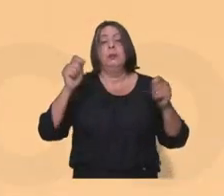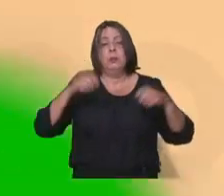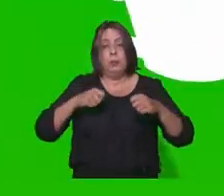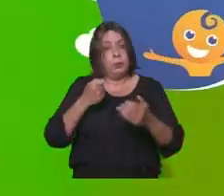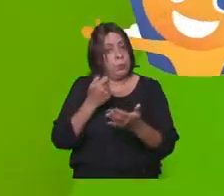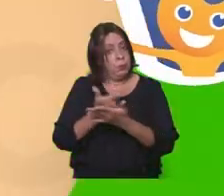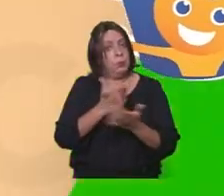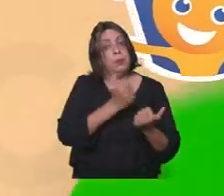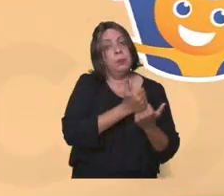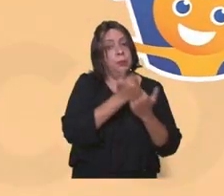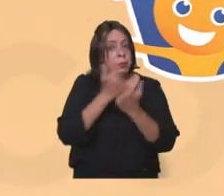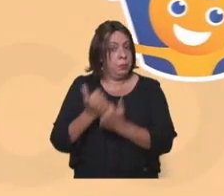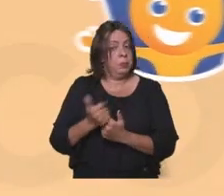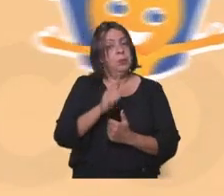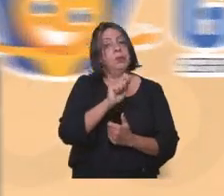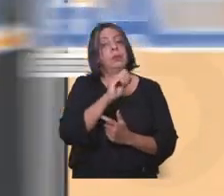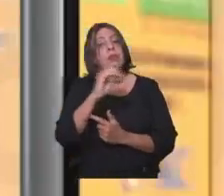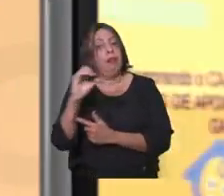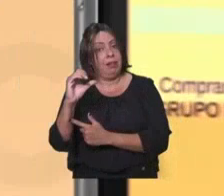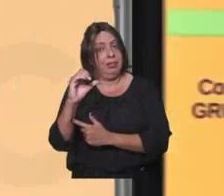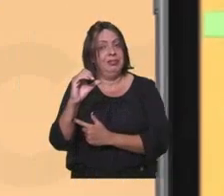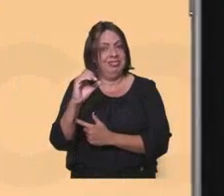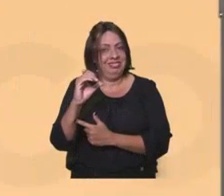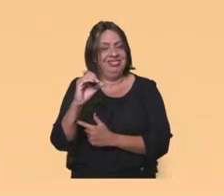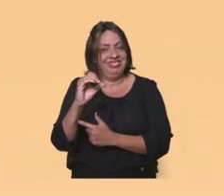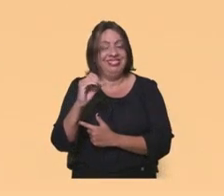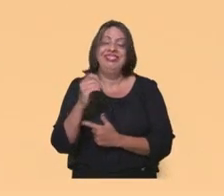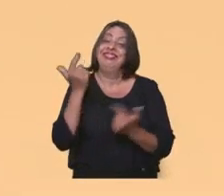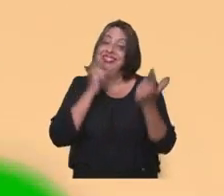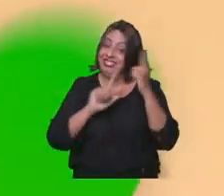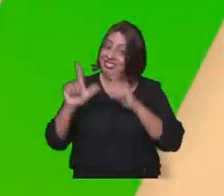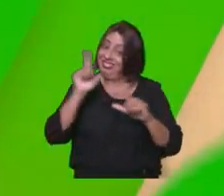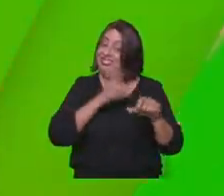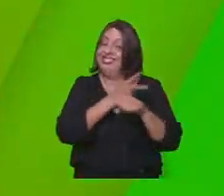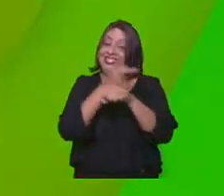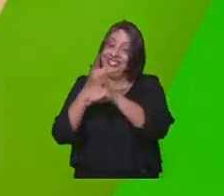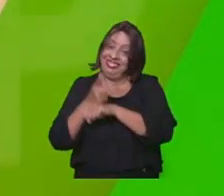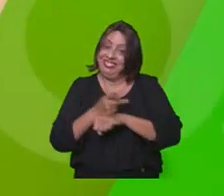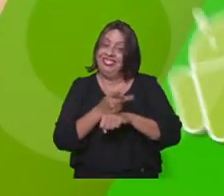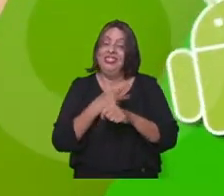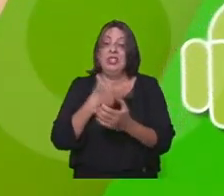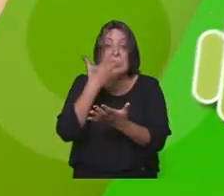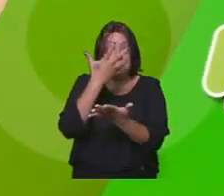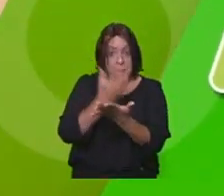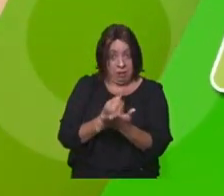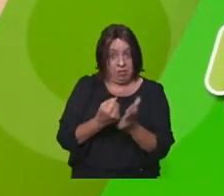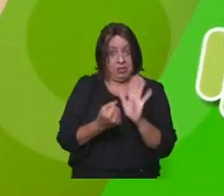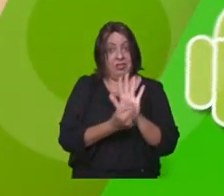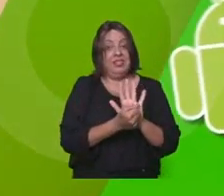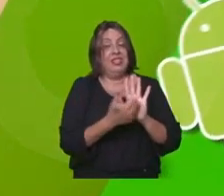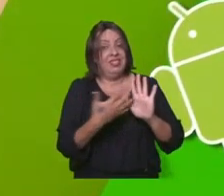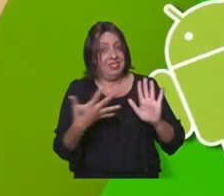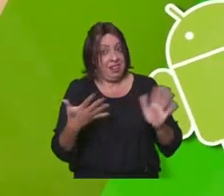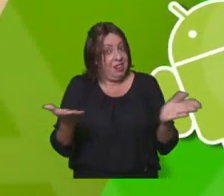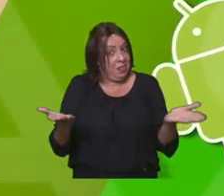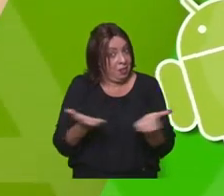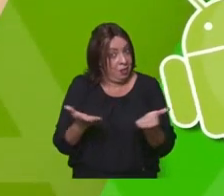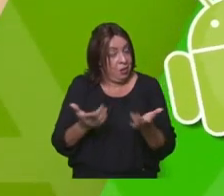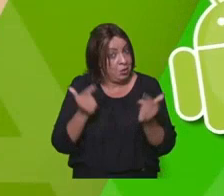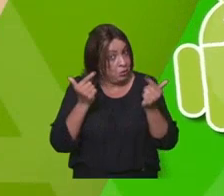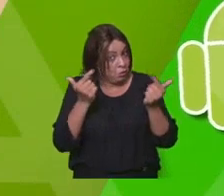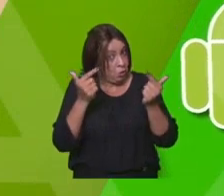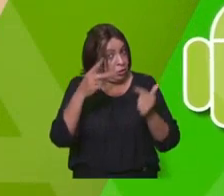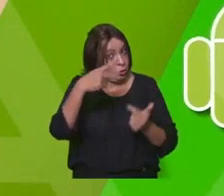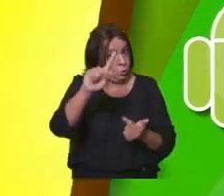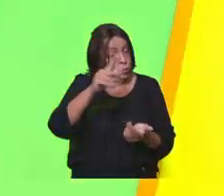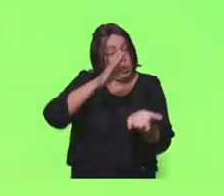sua contribuição para o GAC Sergipe e concorrer a grandes prêmios. Baixe agora o aplicativo do Caju Cap. A sorte agora